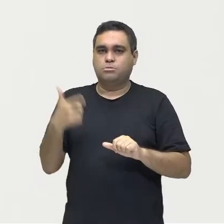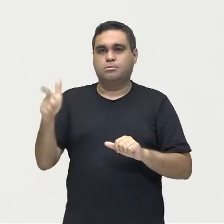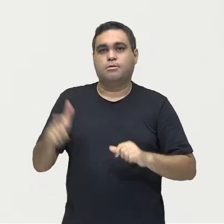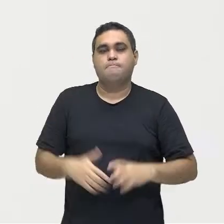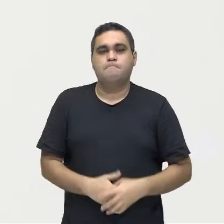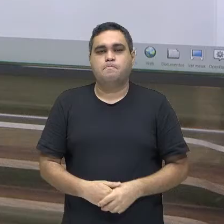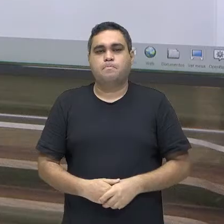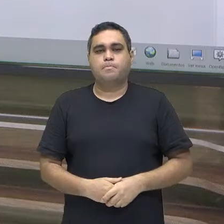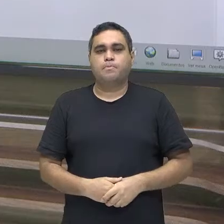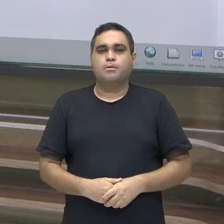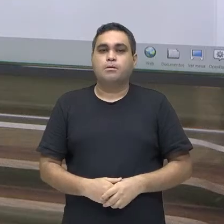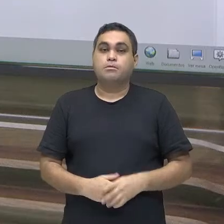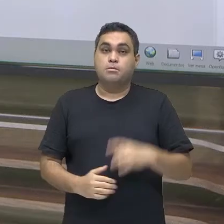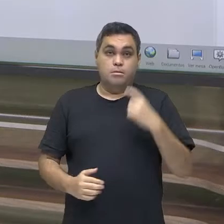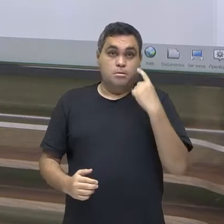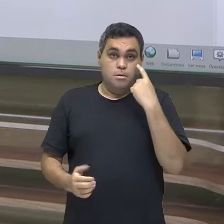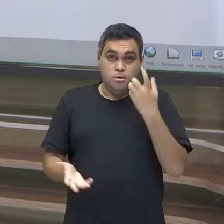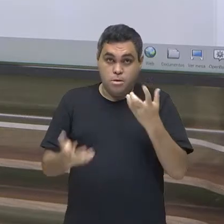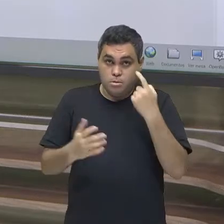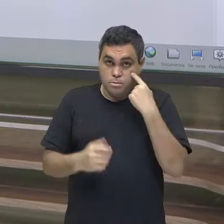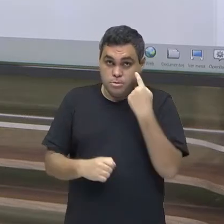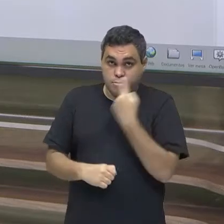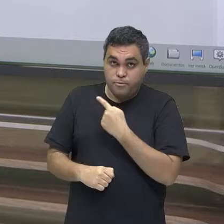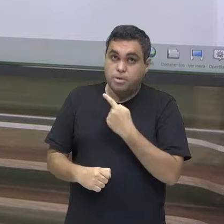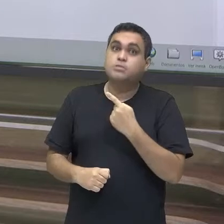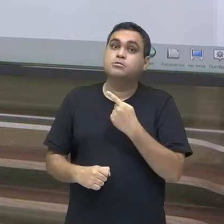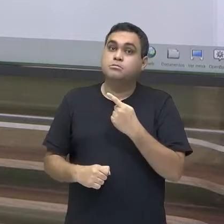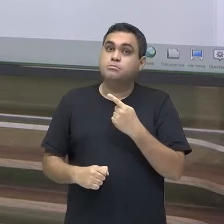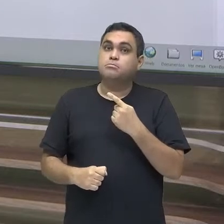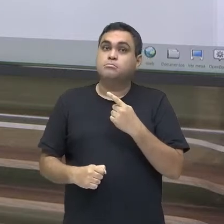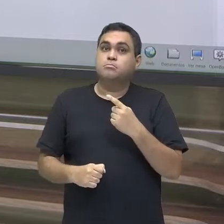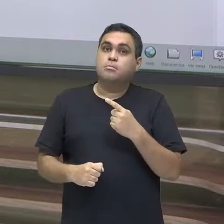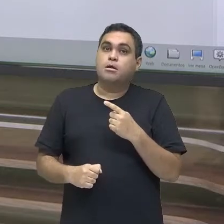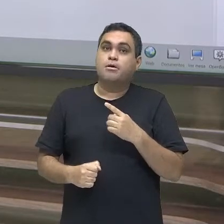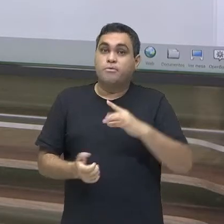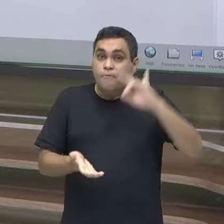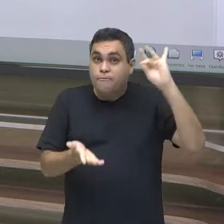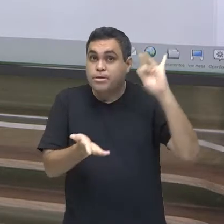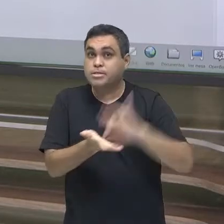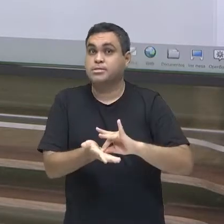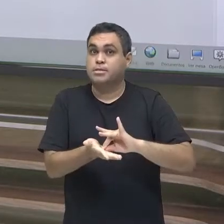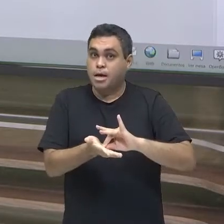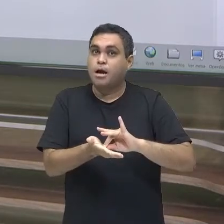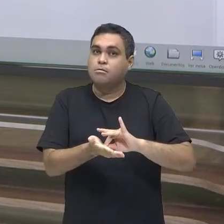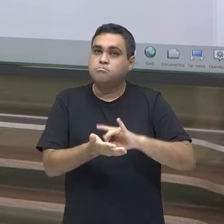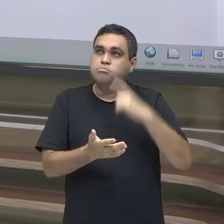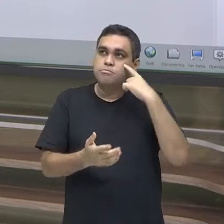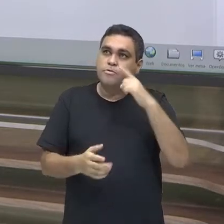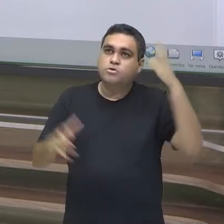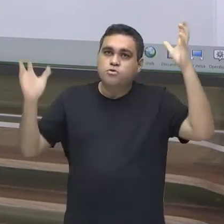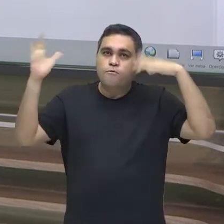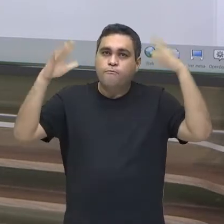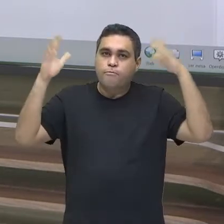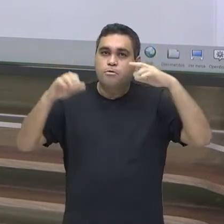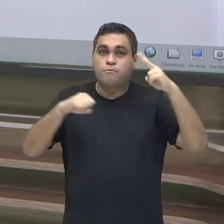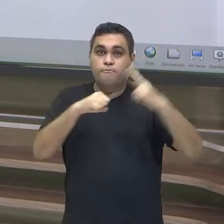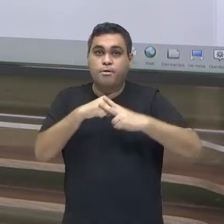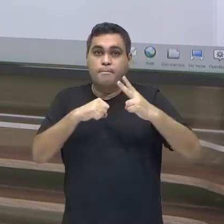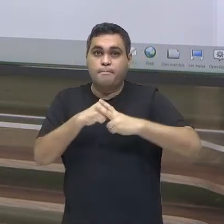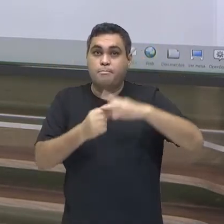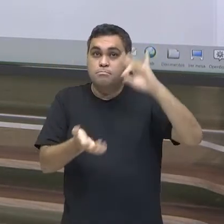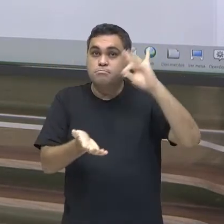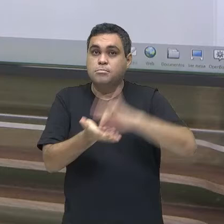eu quero que você veja bem, no sentido literal. Todos esses verbos, no seu